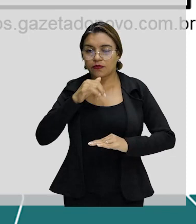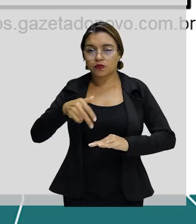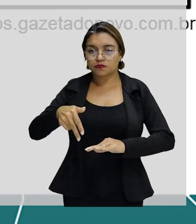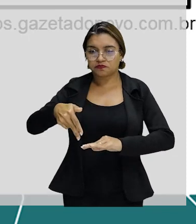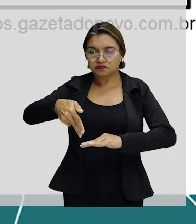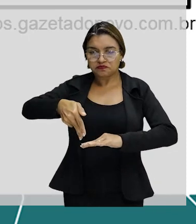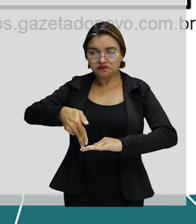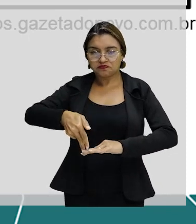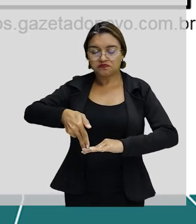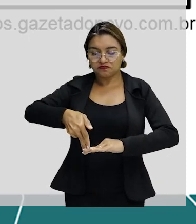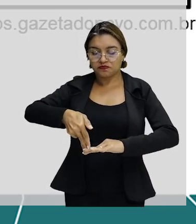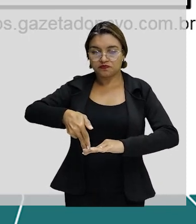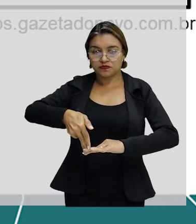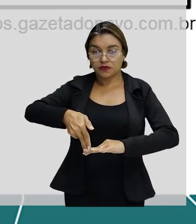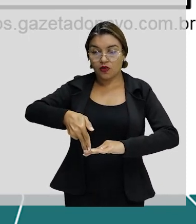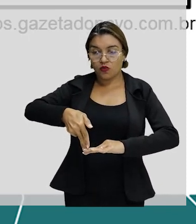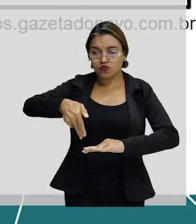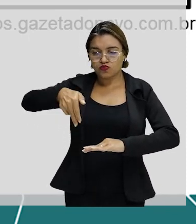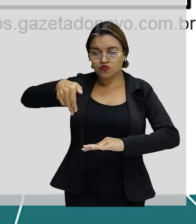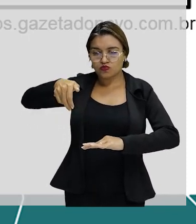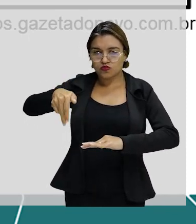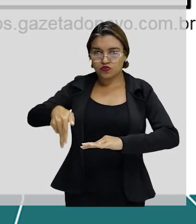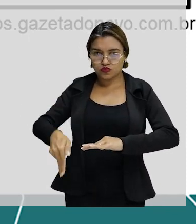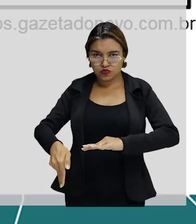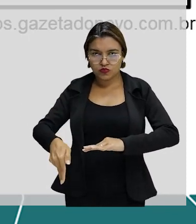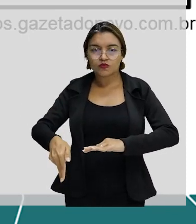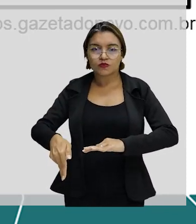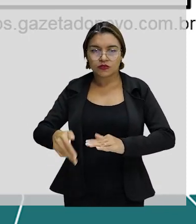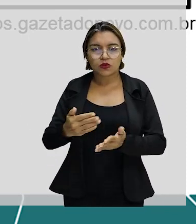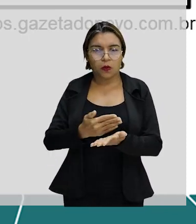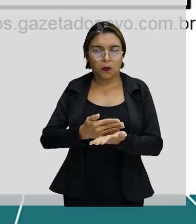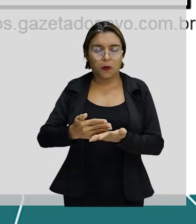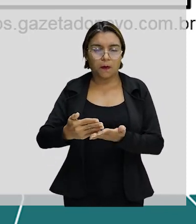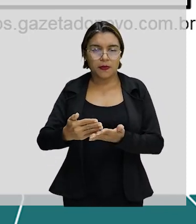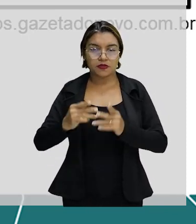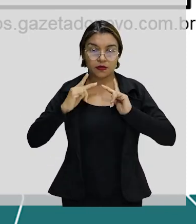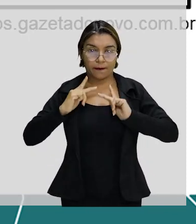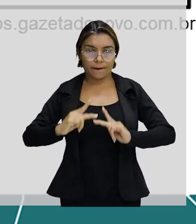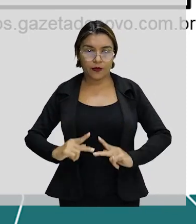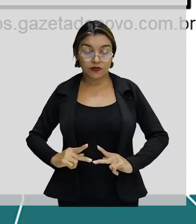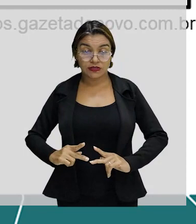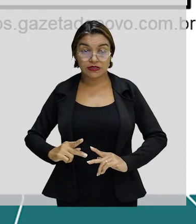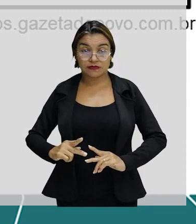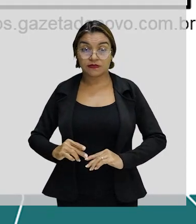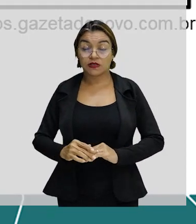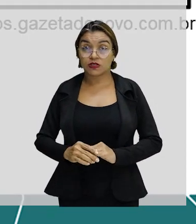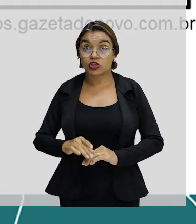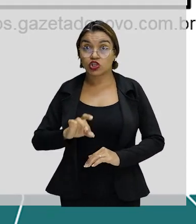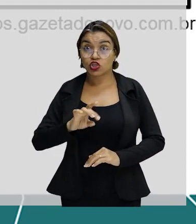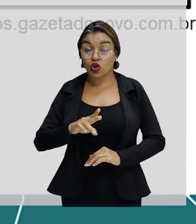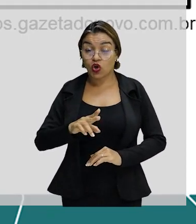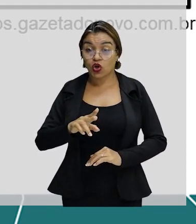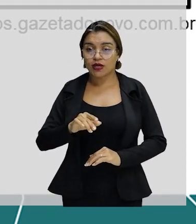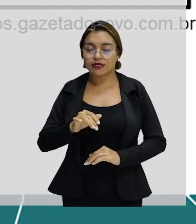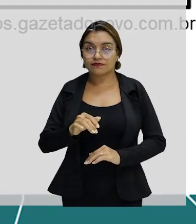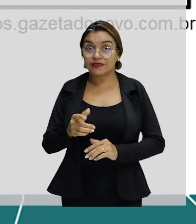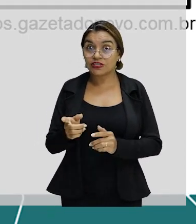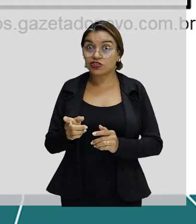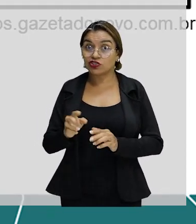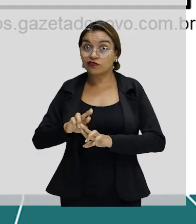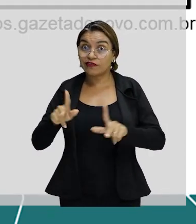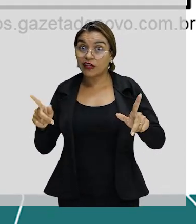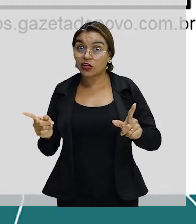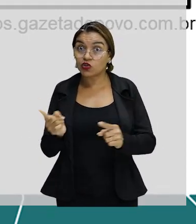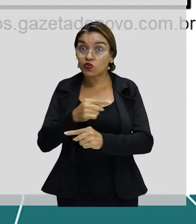água nesse grupo as movimentações do salto podem ser realizadas somente para trás o oposto do que acontece com o